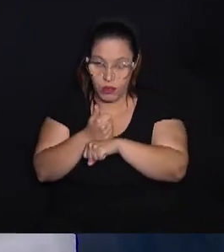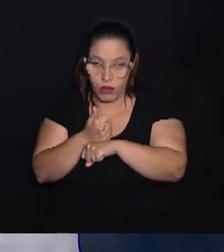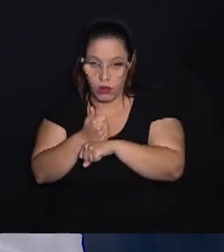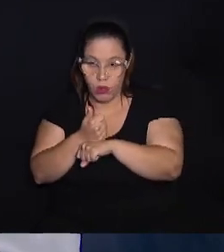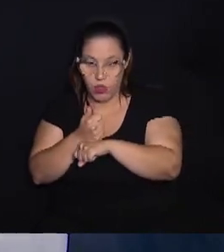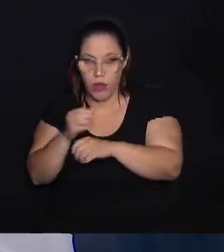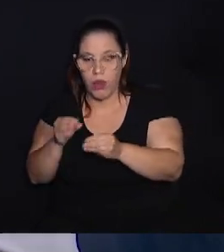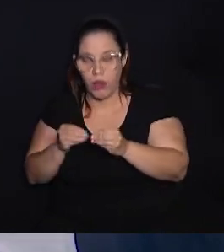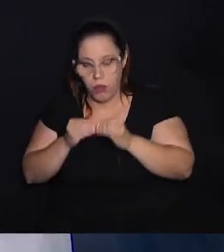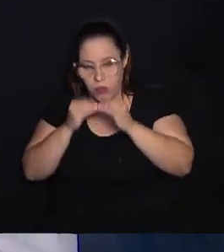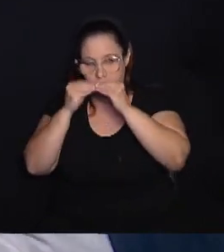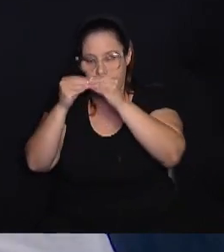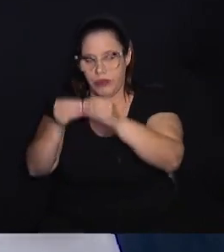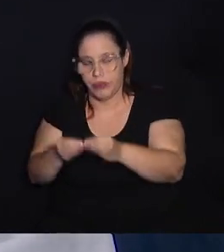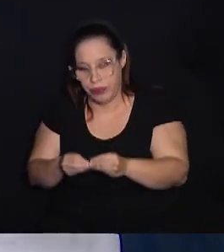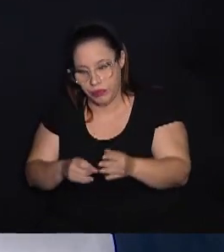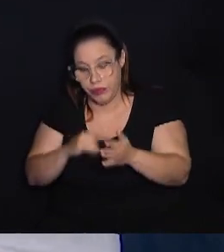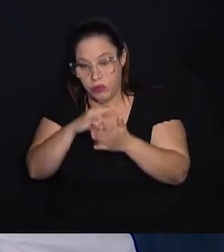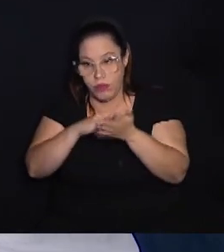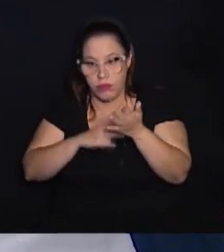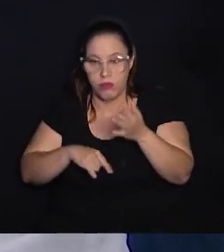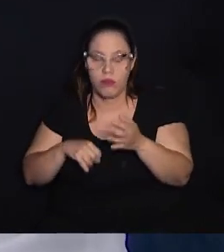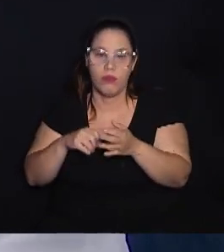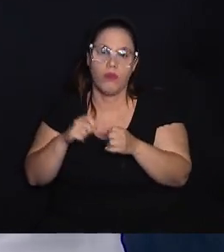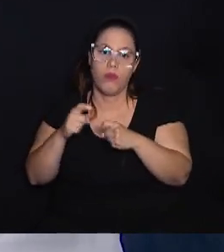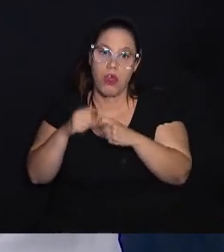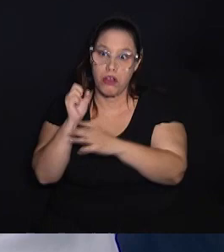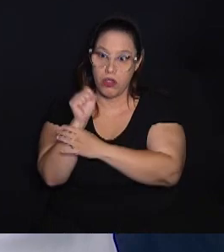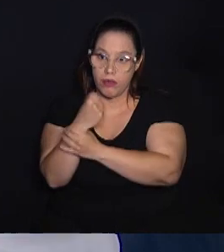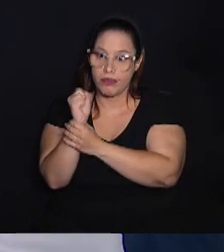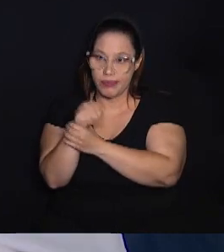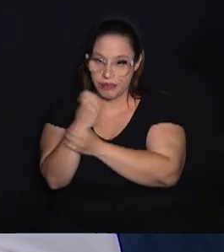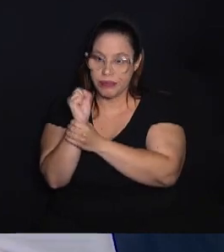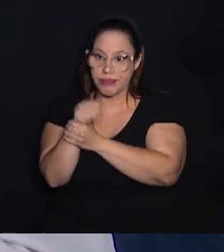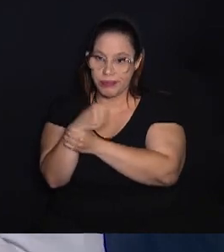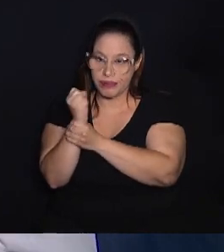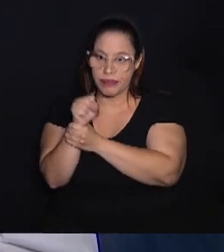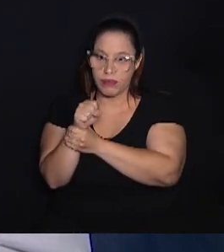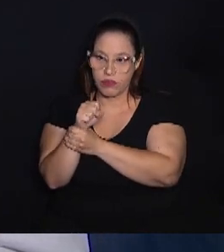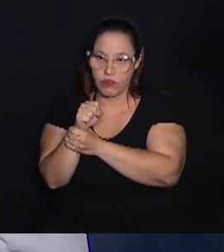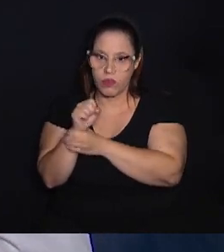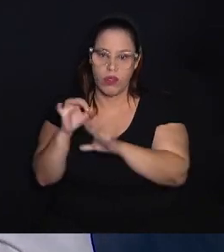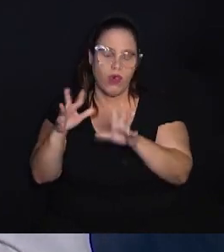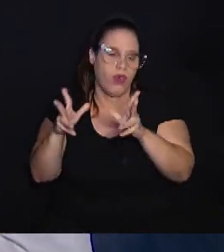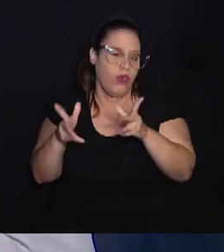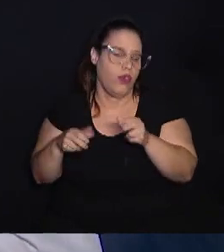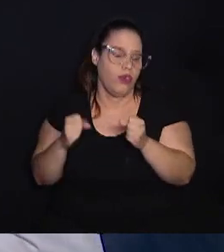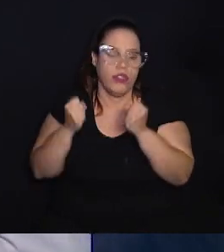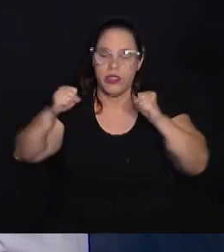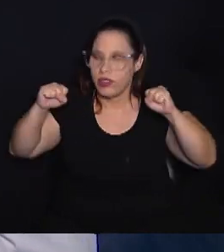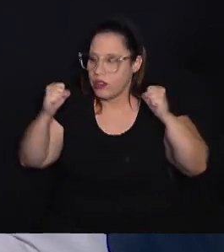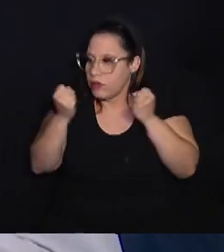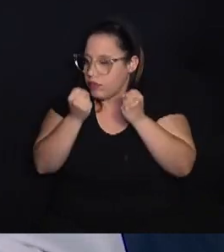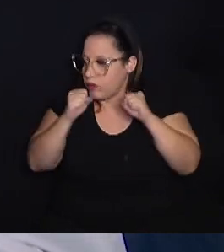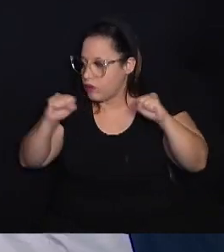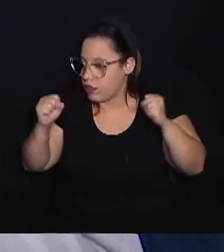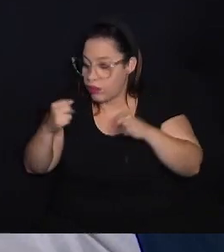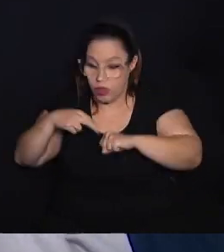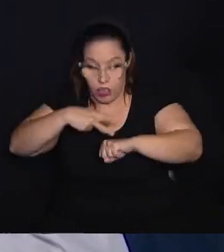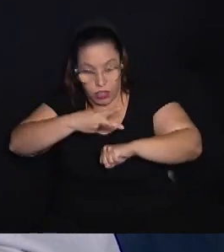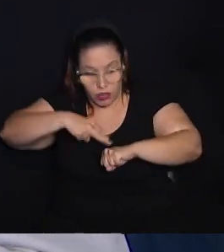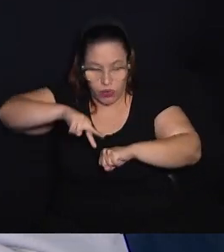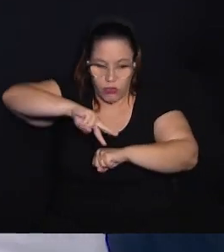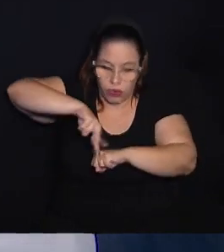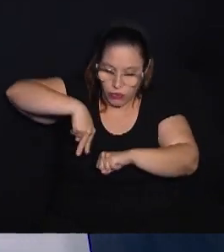uma indicação clínica, é preciso de uma avaliação com um profissional da fisioterapia, tá? Mas o que a gente pode dizer é o seguinte, todo exercício que você